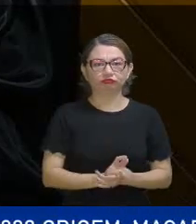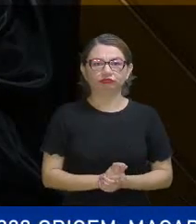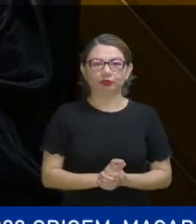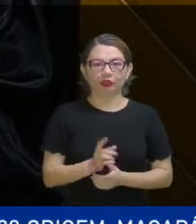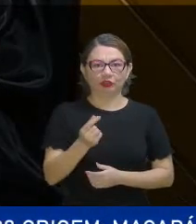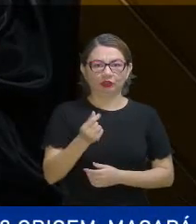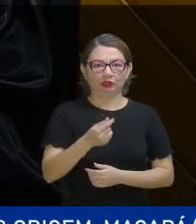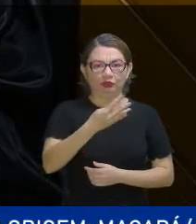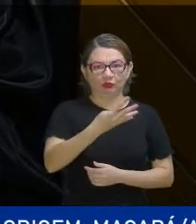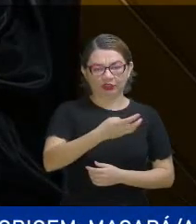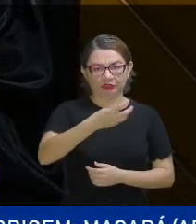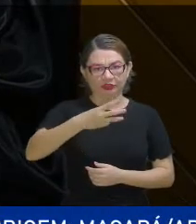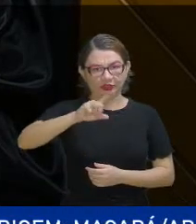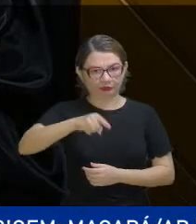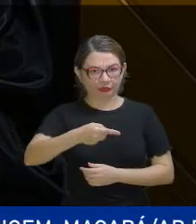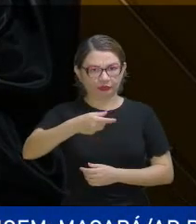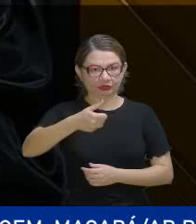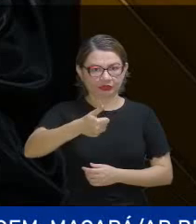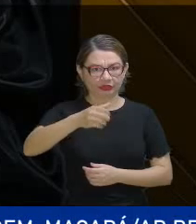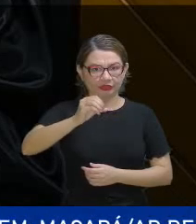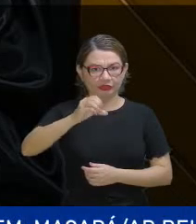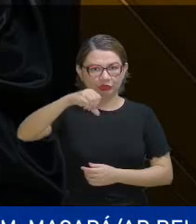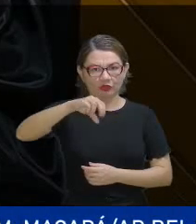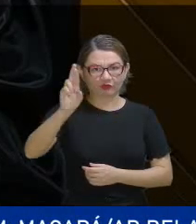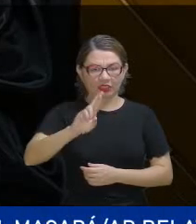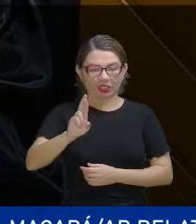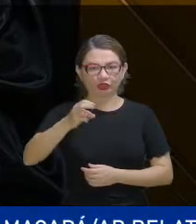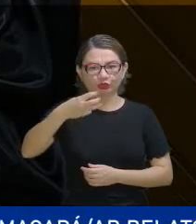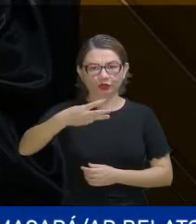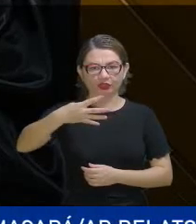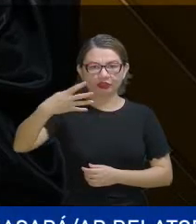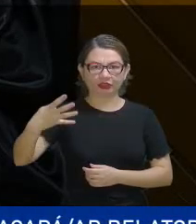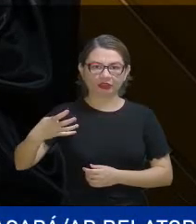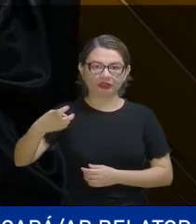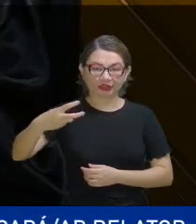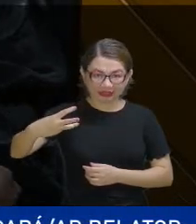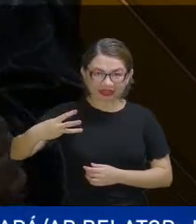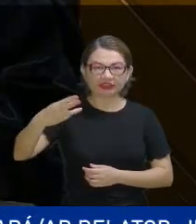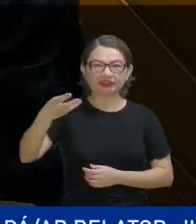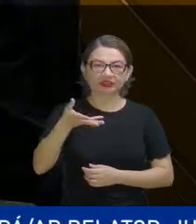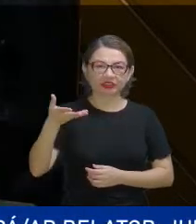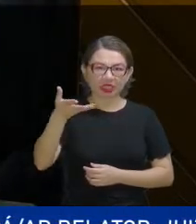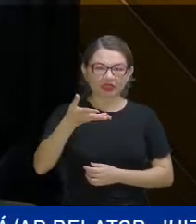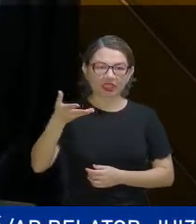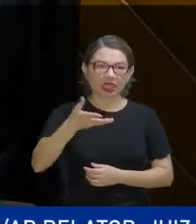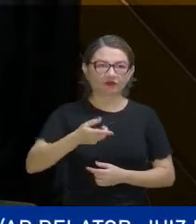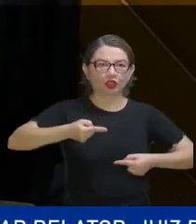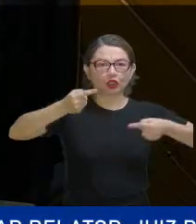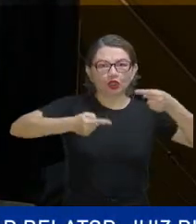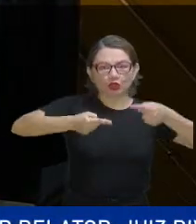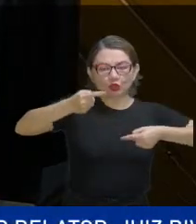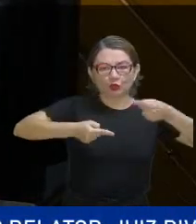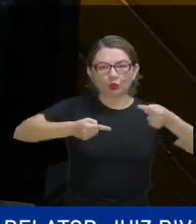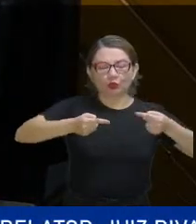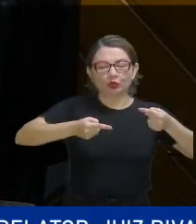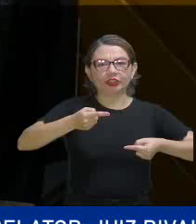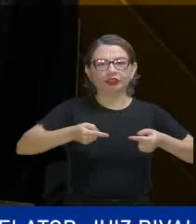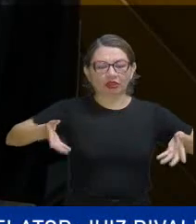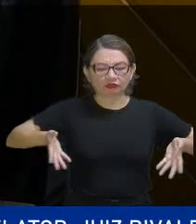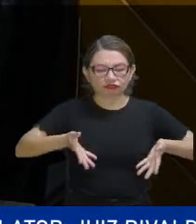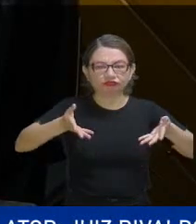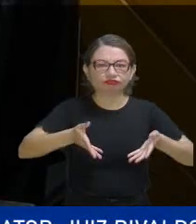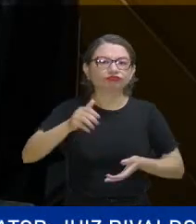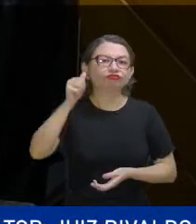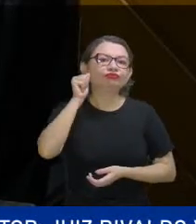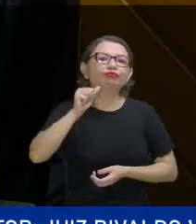o valor de R$ 43.109,43 em programas de participação política das mulheres